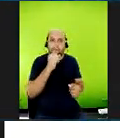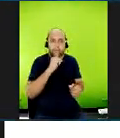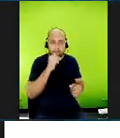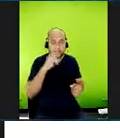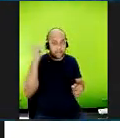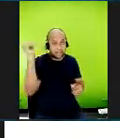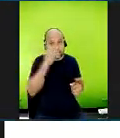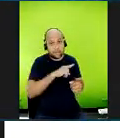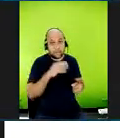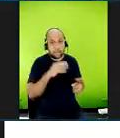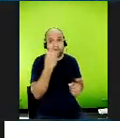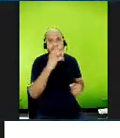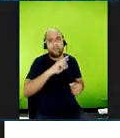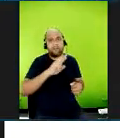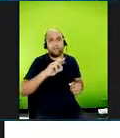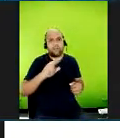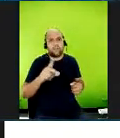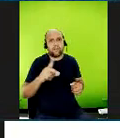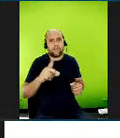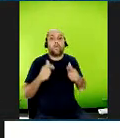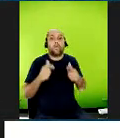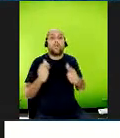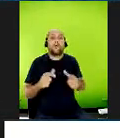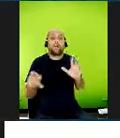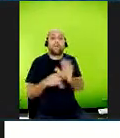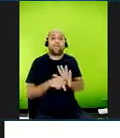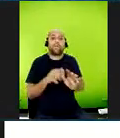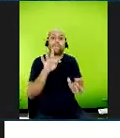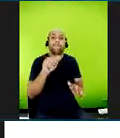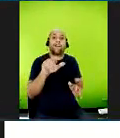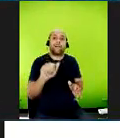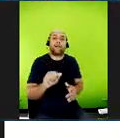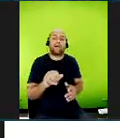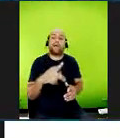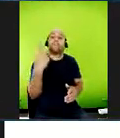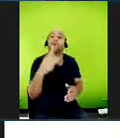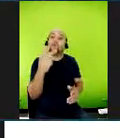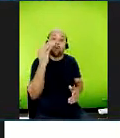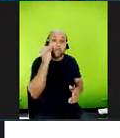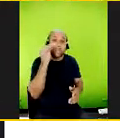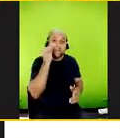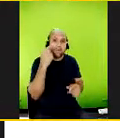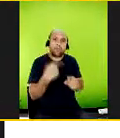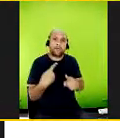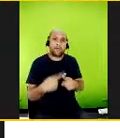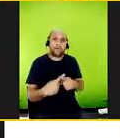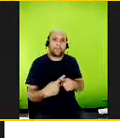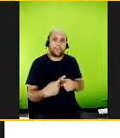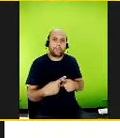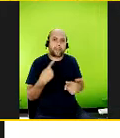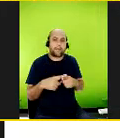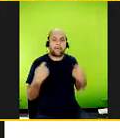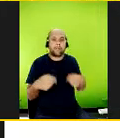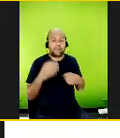povo não é nada fácil e de que lugar de fala você fala você tem que entender isso porque a gente tem que entender